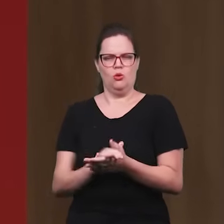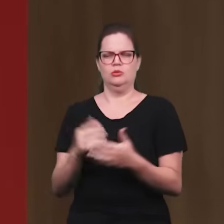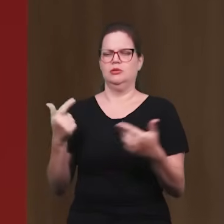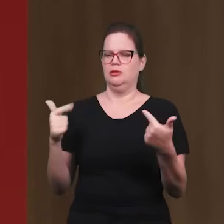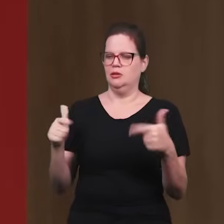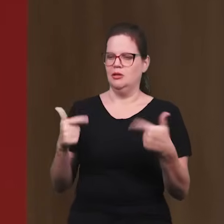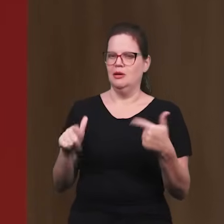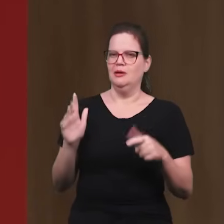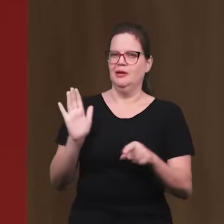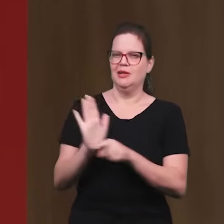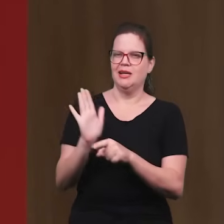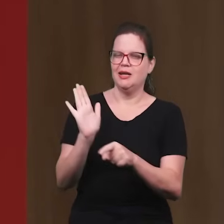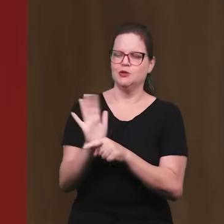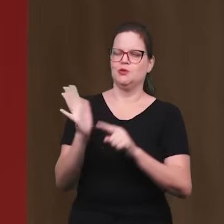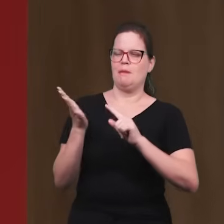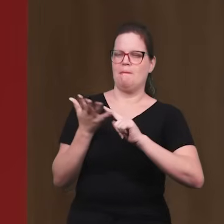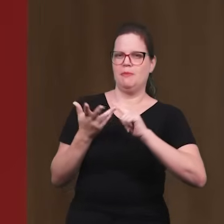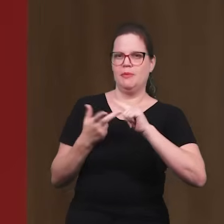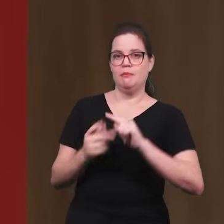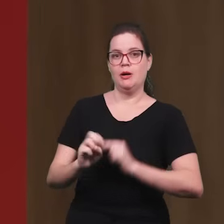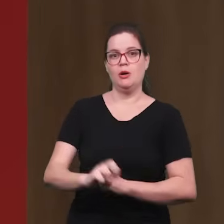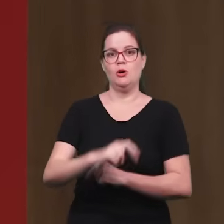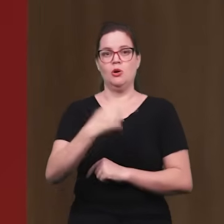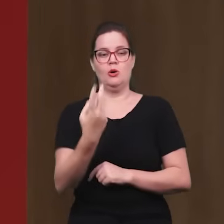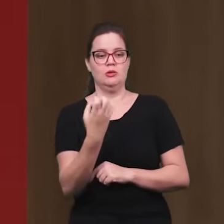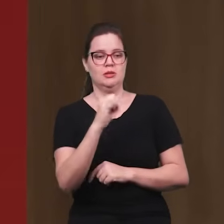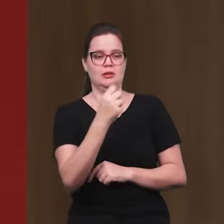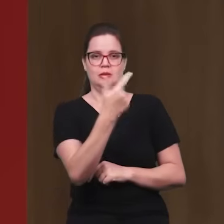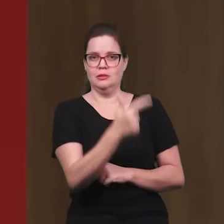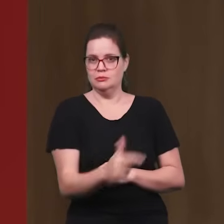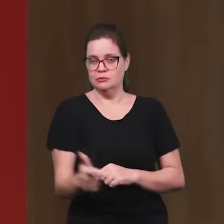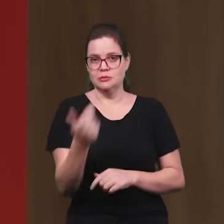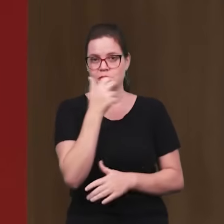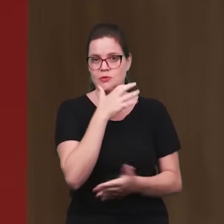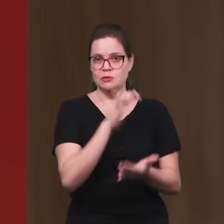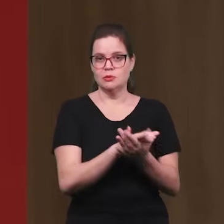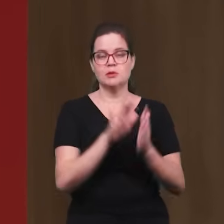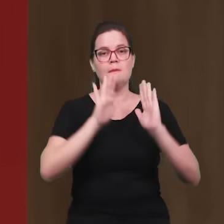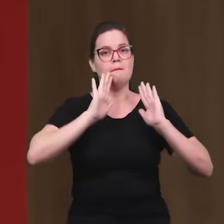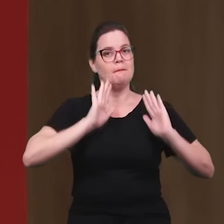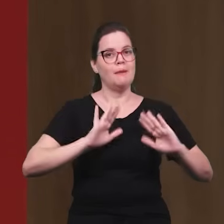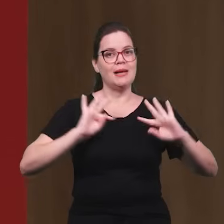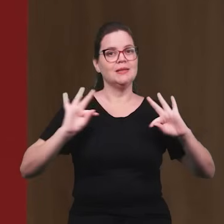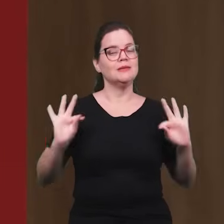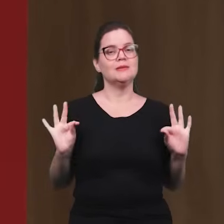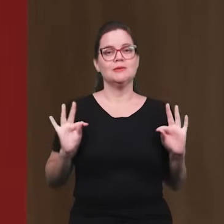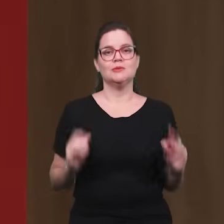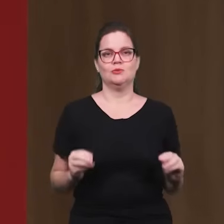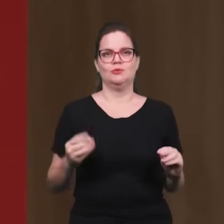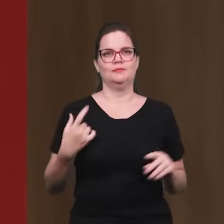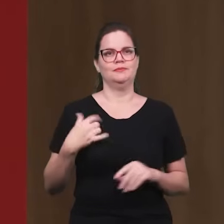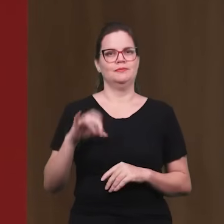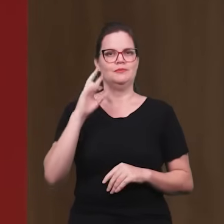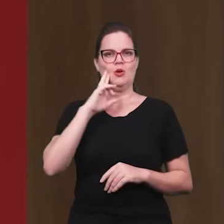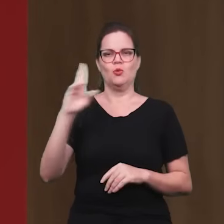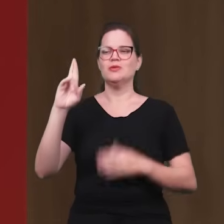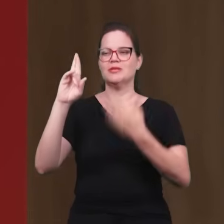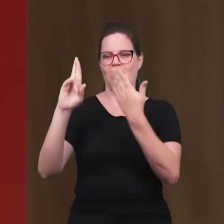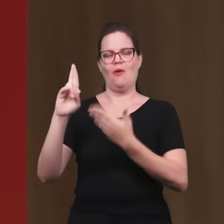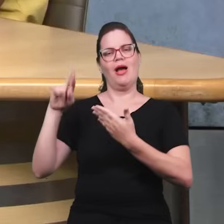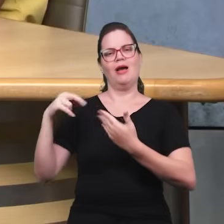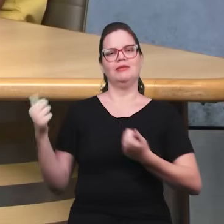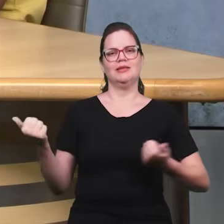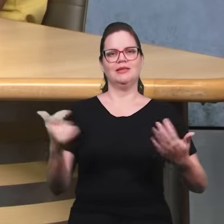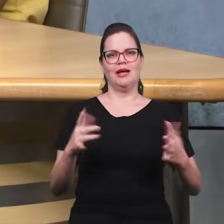como auxiliadora, seja a que não tem o marido, mas ali o Senhor, ele é o grande provedor, não